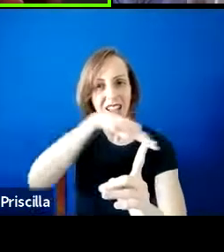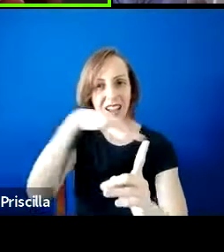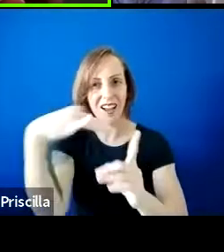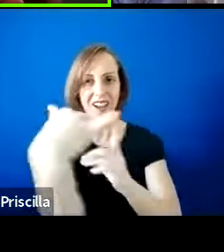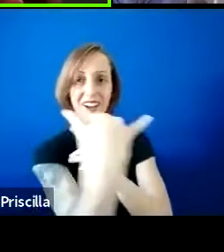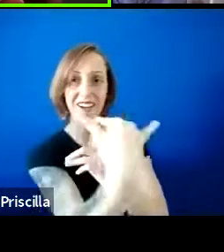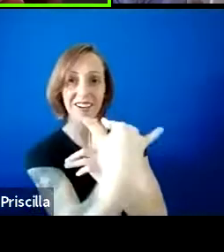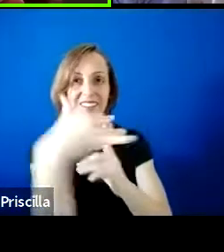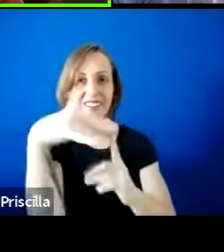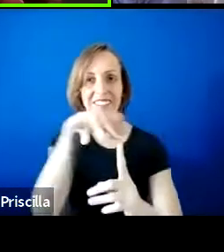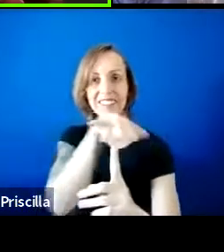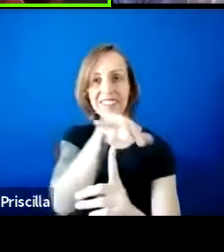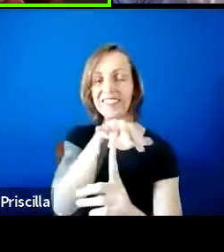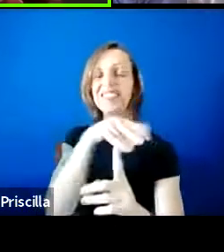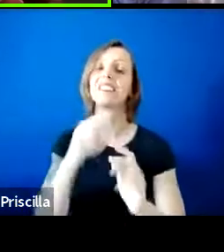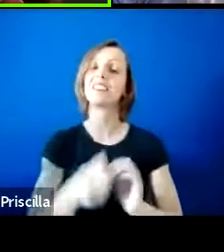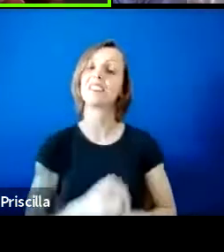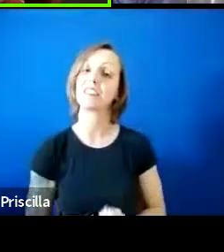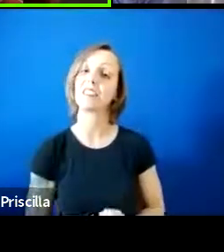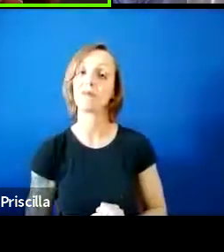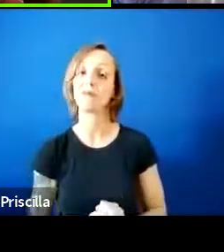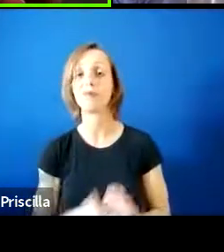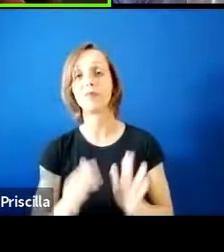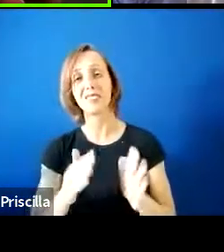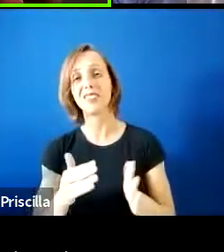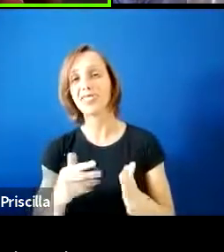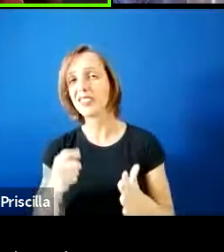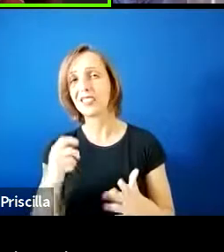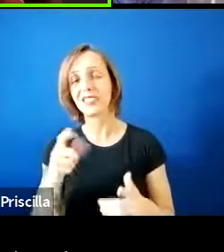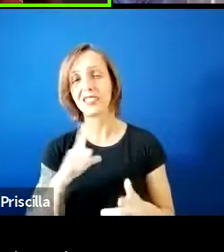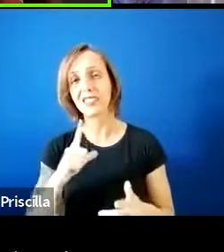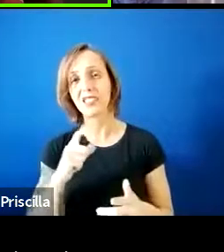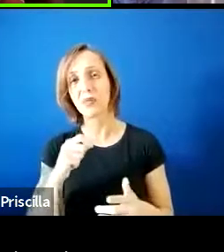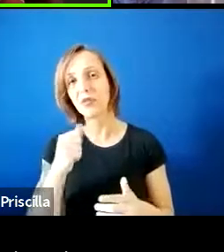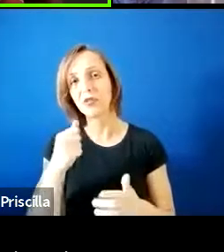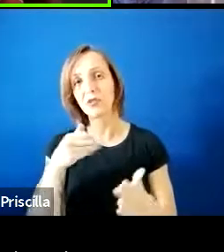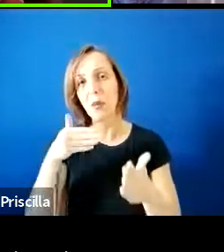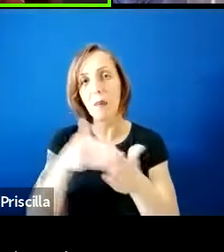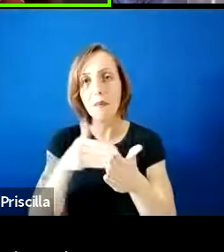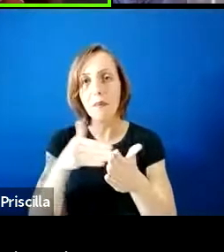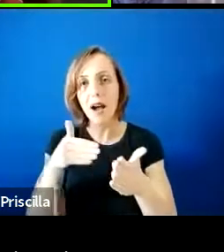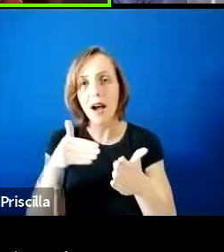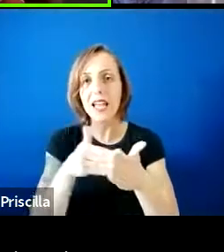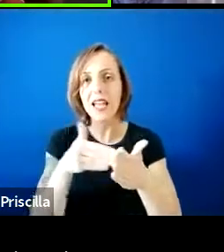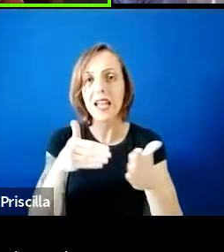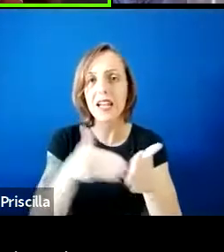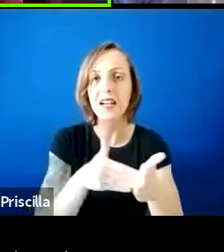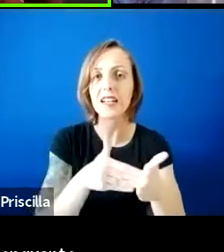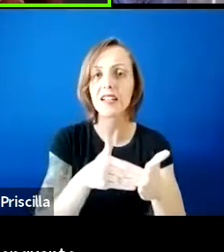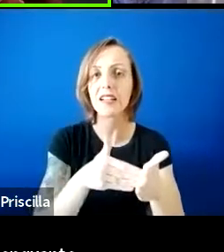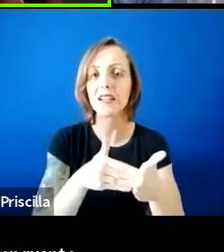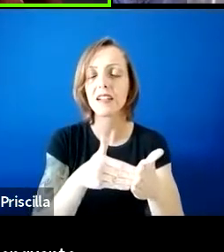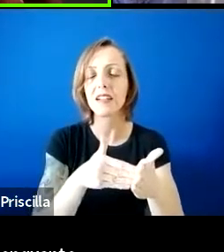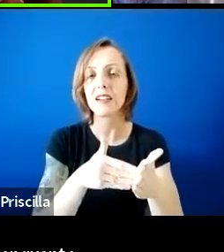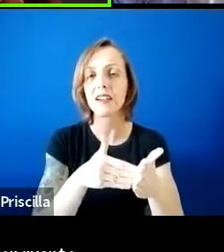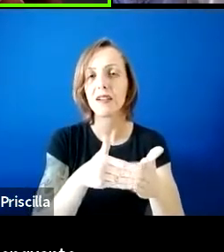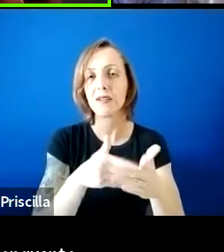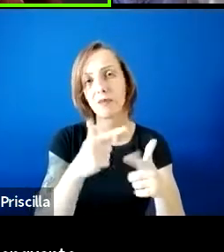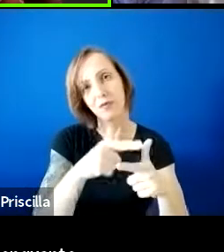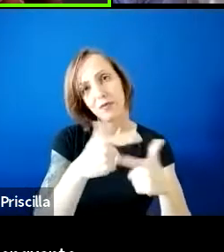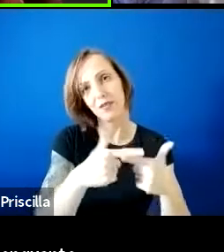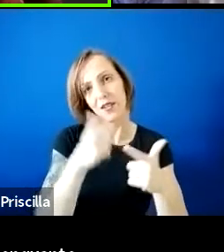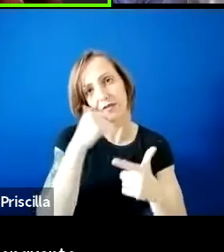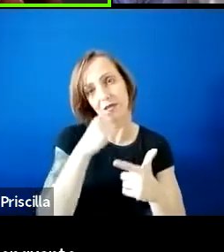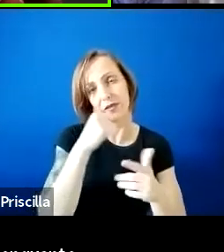trava entre nós, enquanto homens e mulheres, né? E por ser o Estado, né? Querendo ou não, o